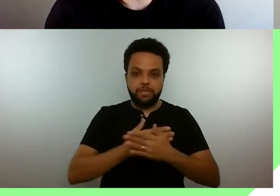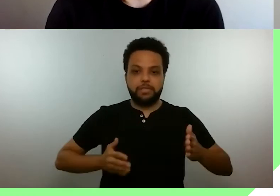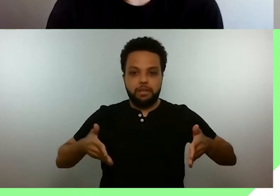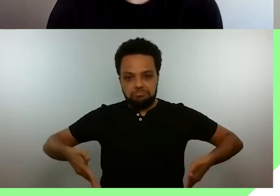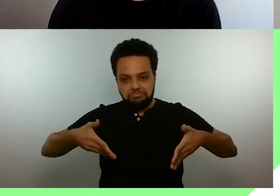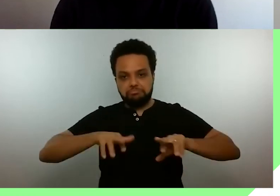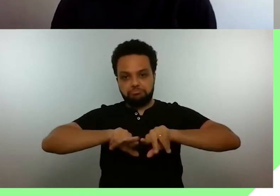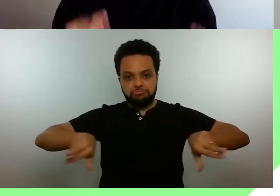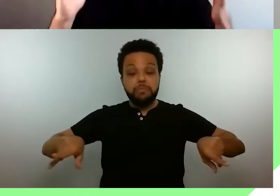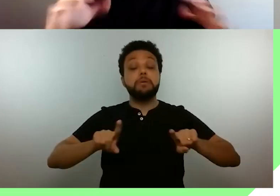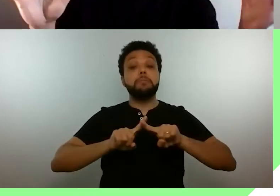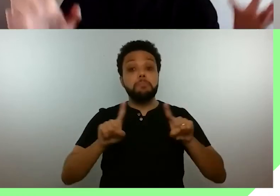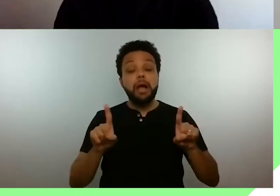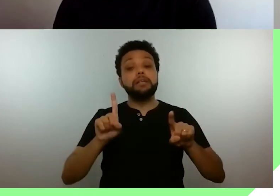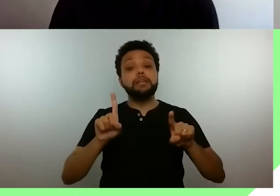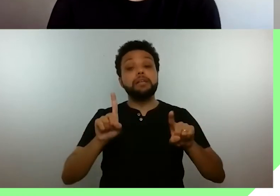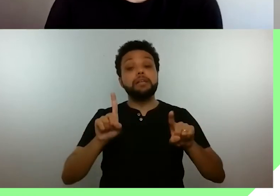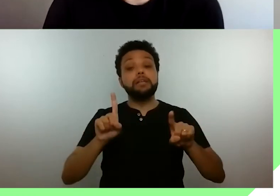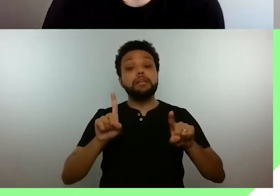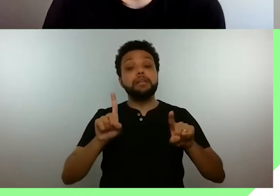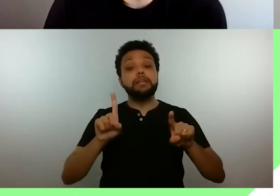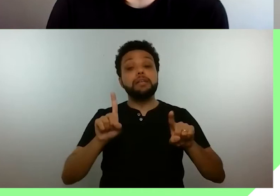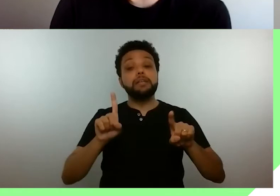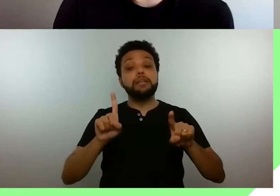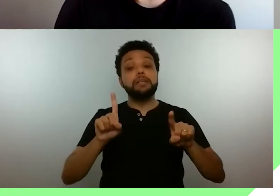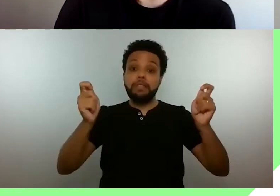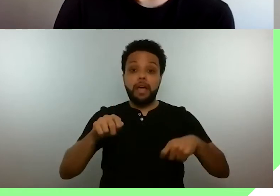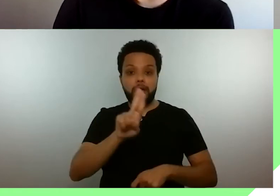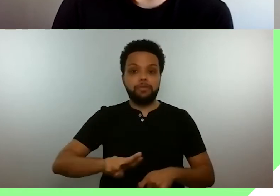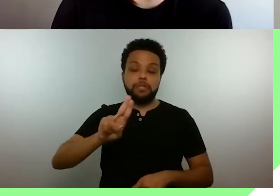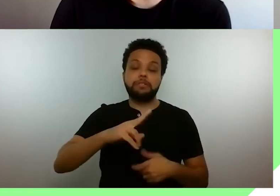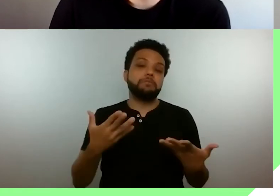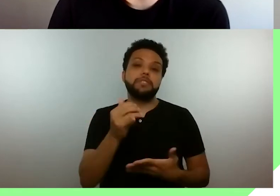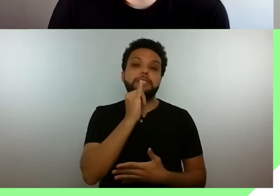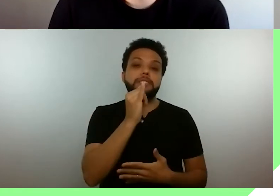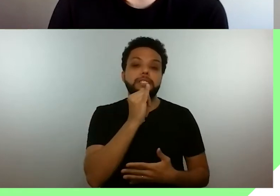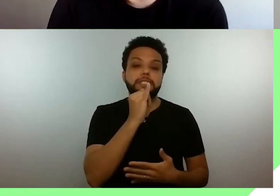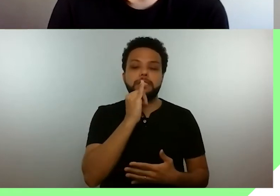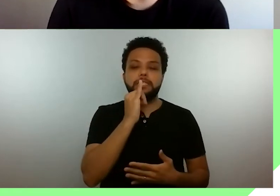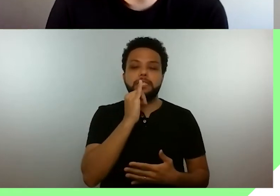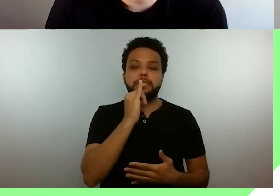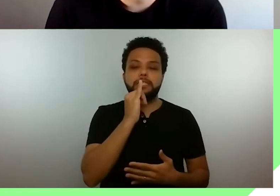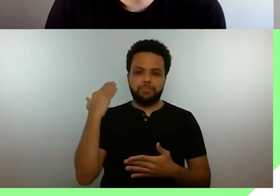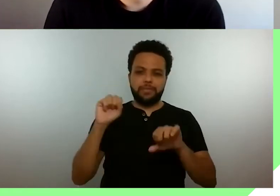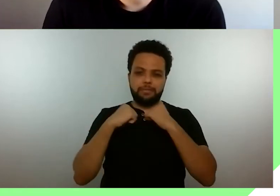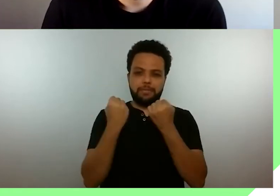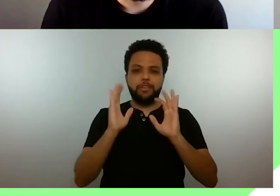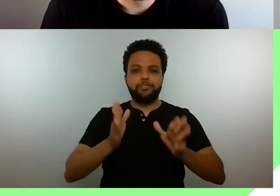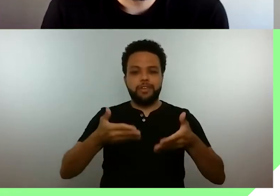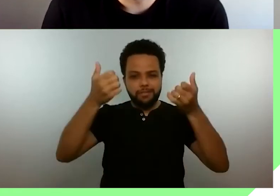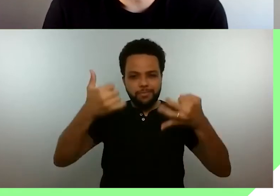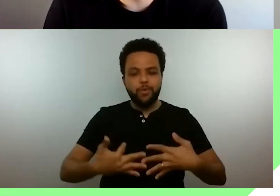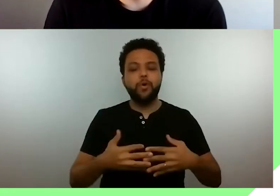mas que são recursos que estão aí aplicados, né? Assim, teve uns exemplos nos encontros que a gente falou, por exemplo, dos comandos de voz,